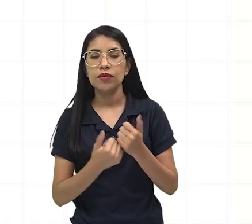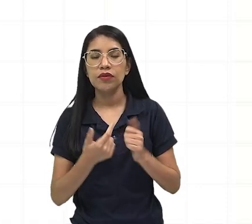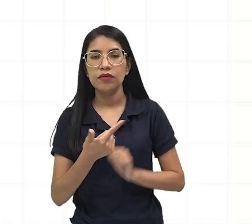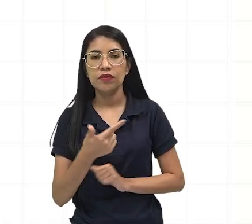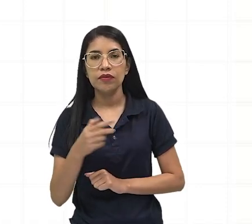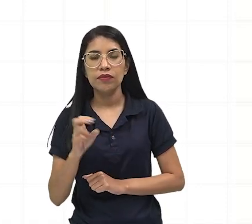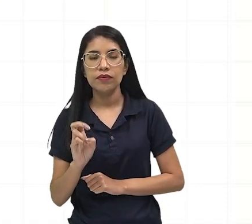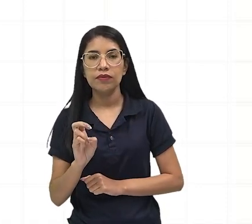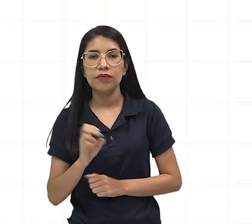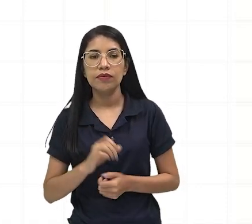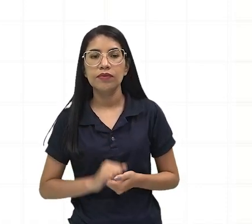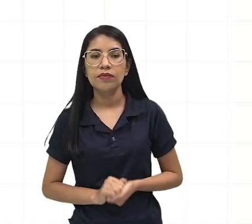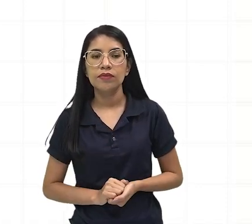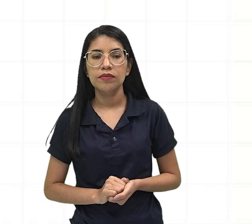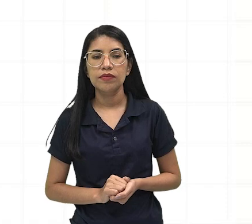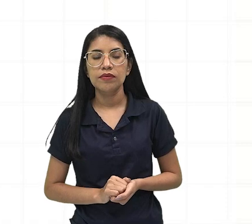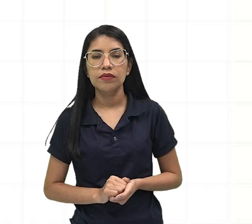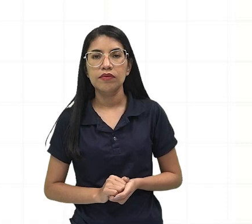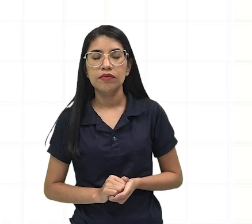substituir por 25. Ó.